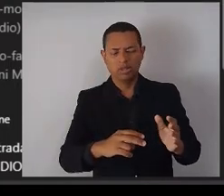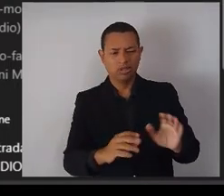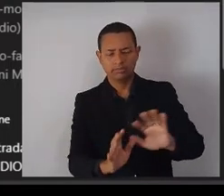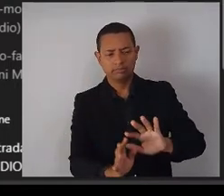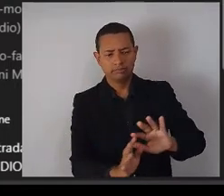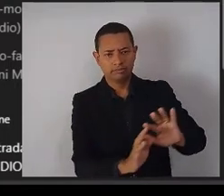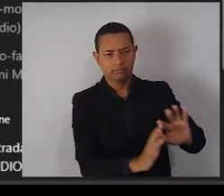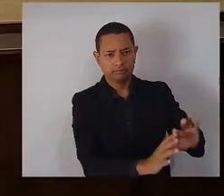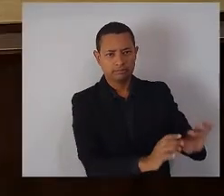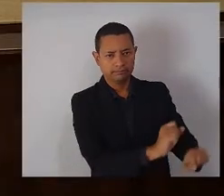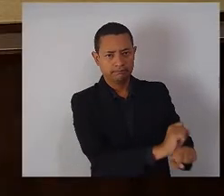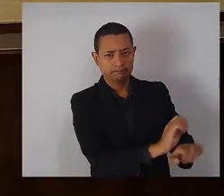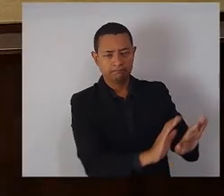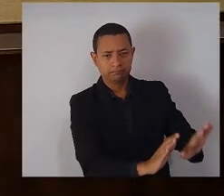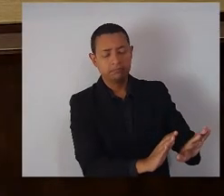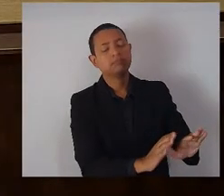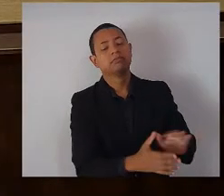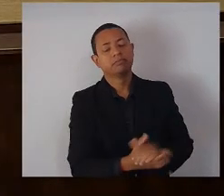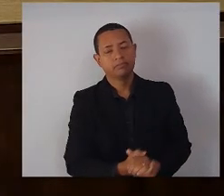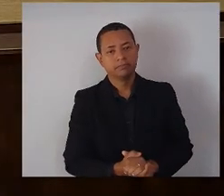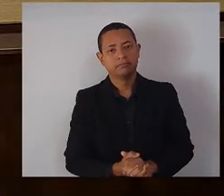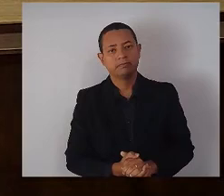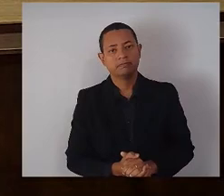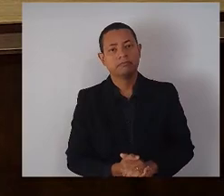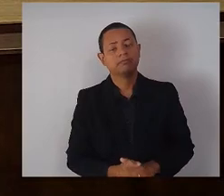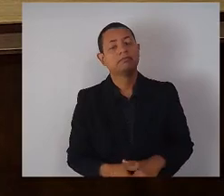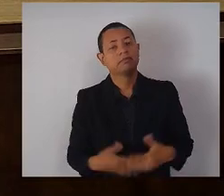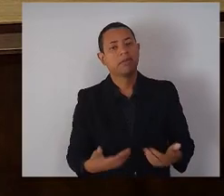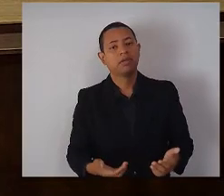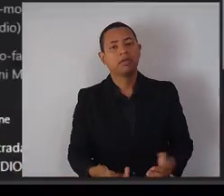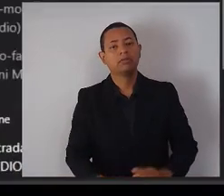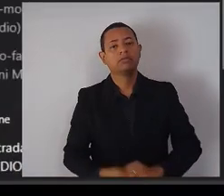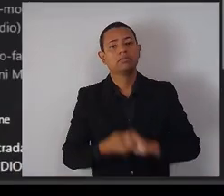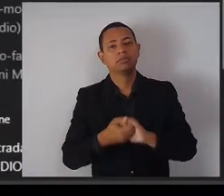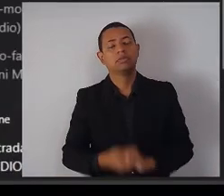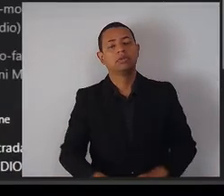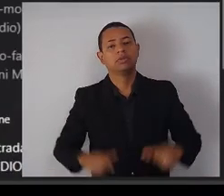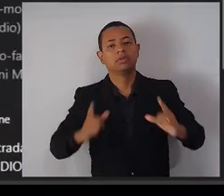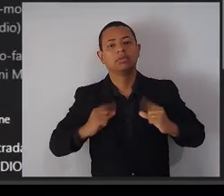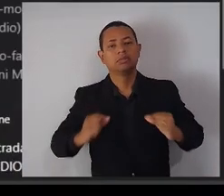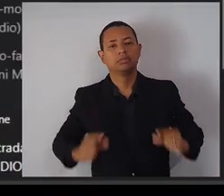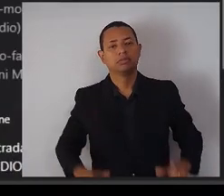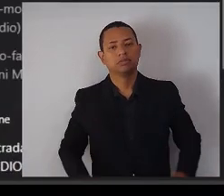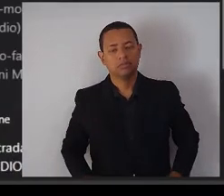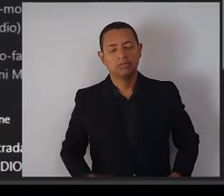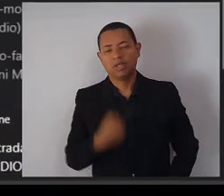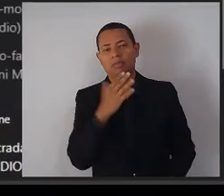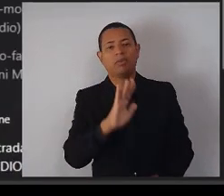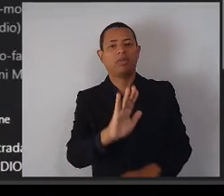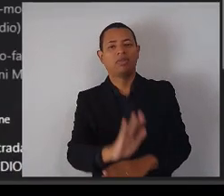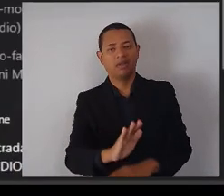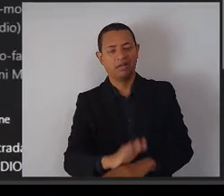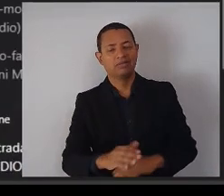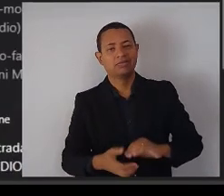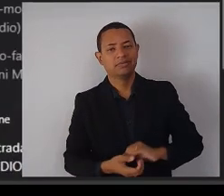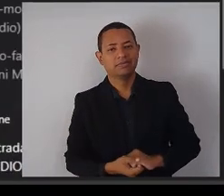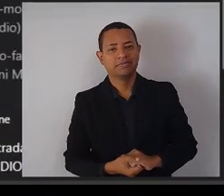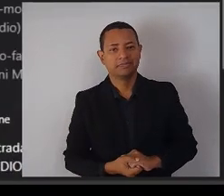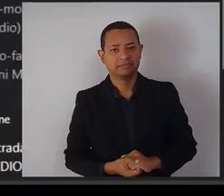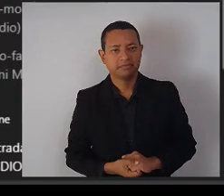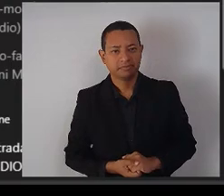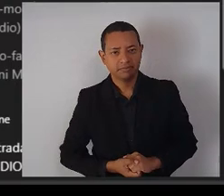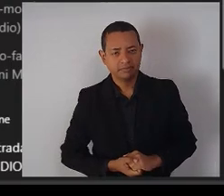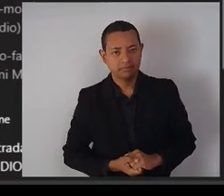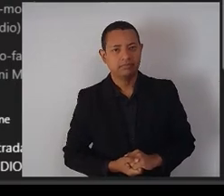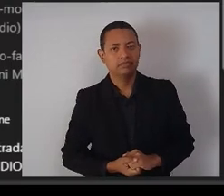Pronto. Então, nesse caso, cumprimentando o desembargador Gleidson, uma boa tarde, desembargador Gleidson, mais uma vez, eu vou